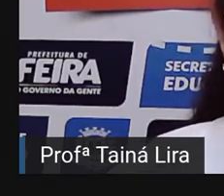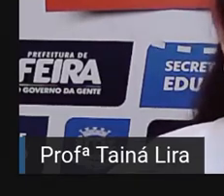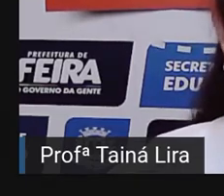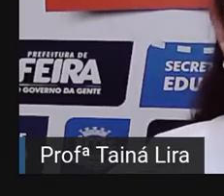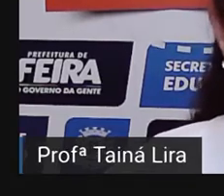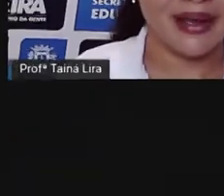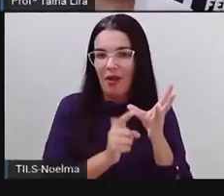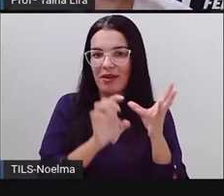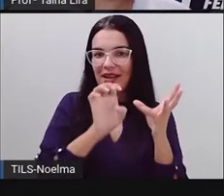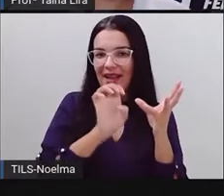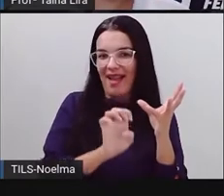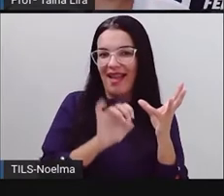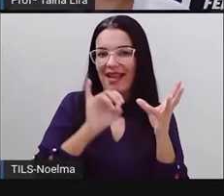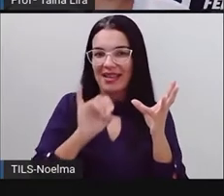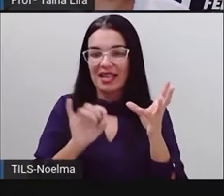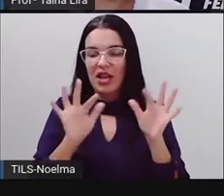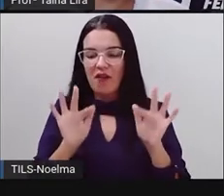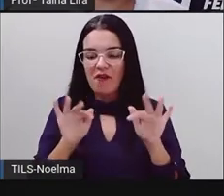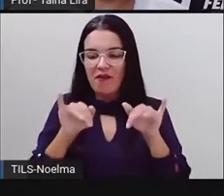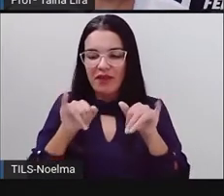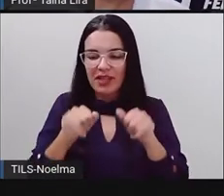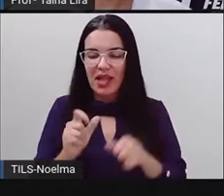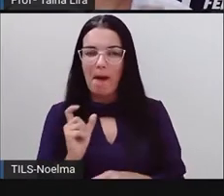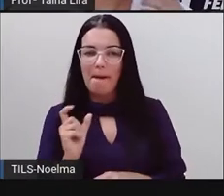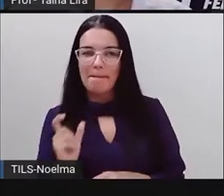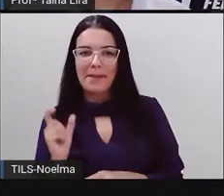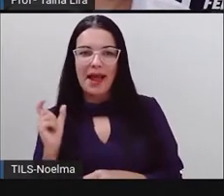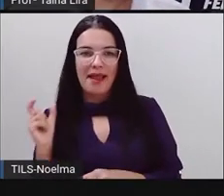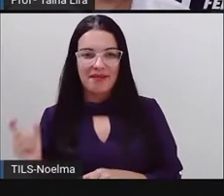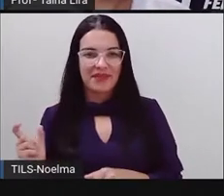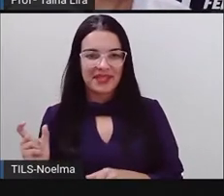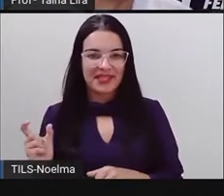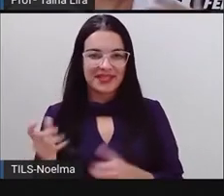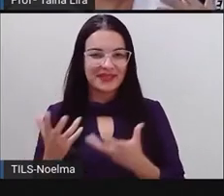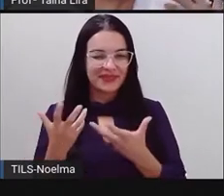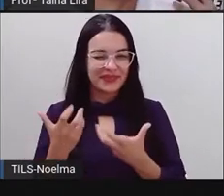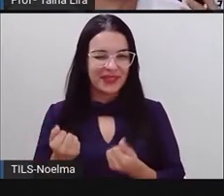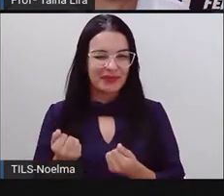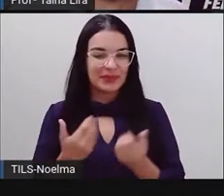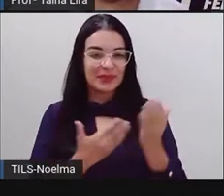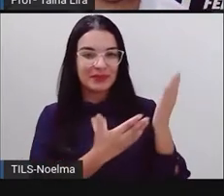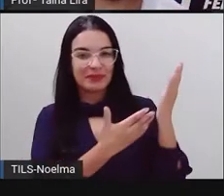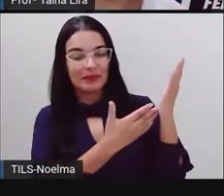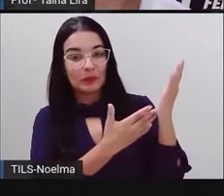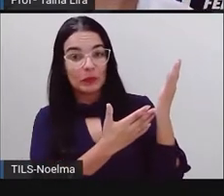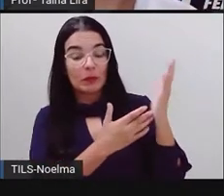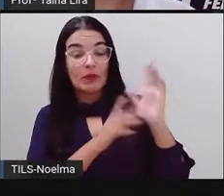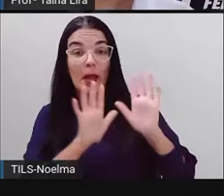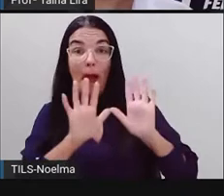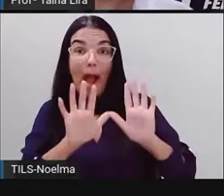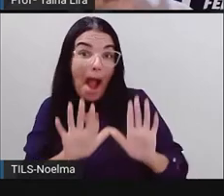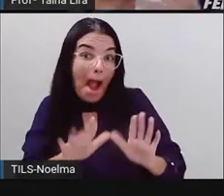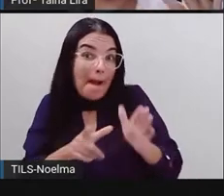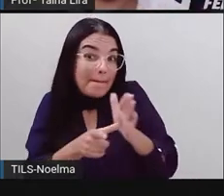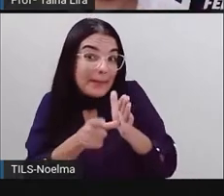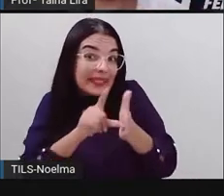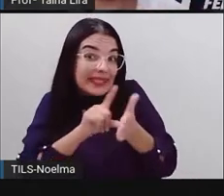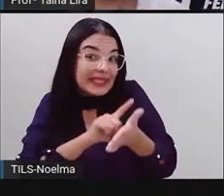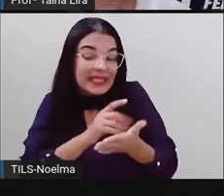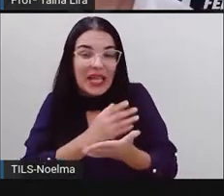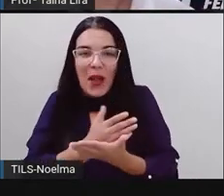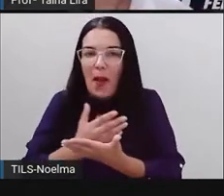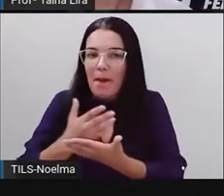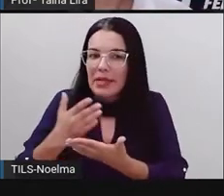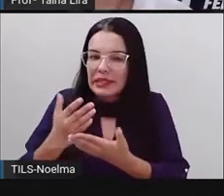no final das palavrinhas Tá bom então vamos lá mas antes da gente começar